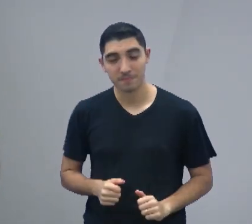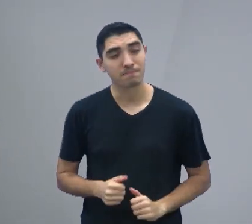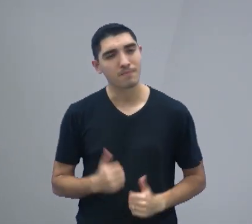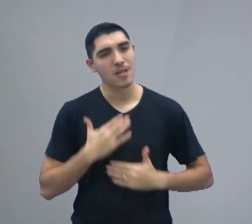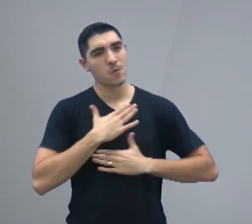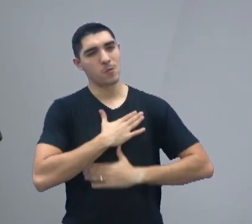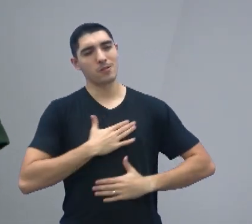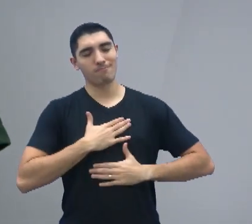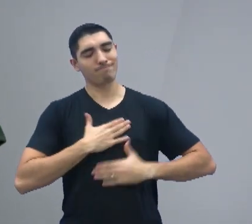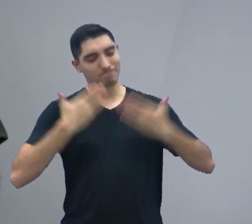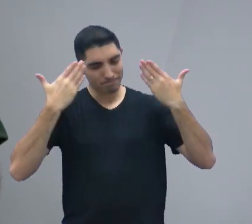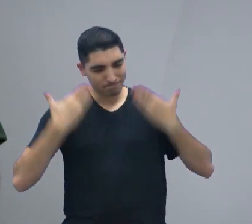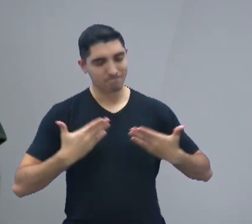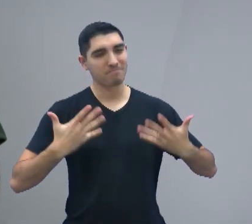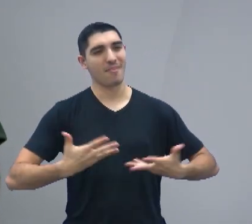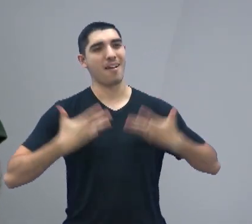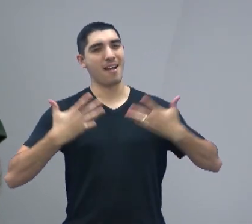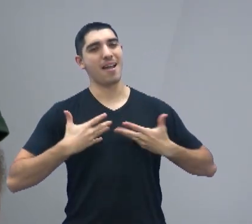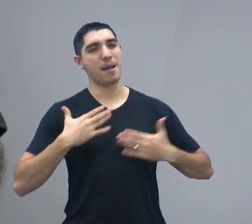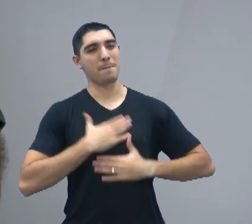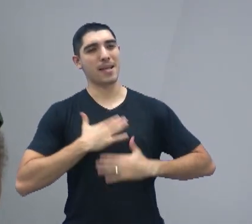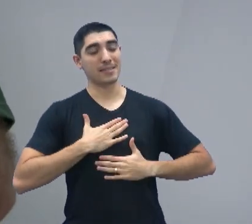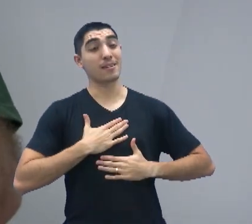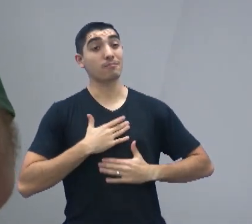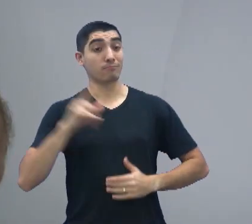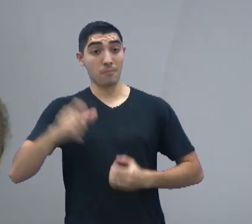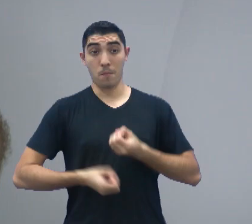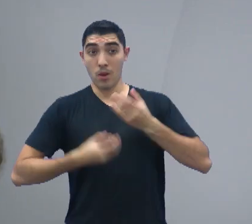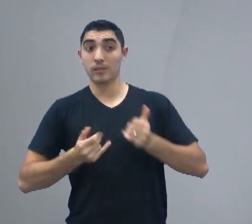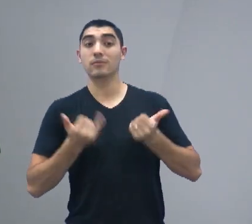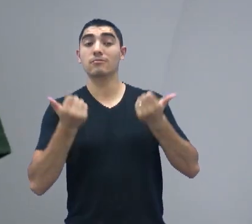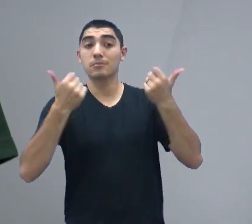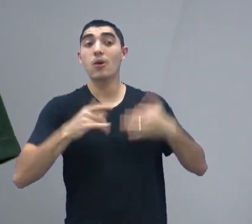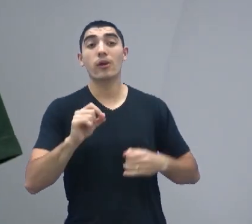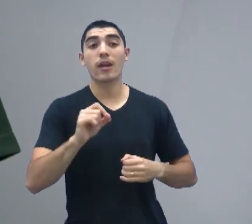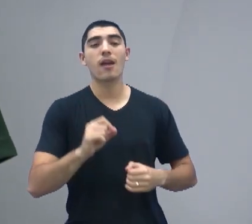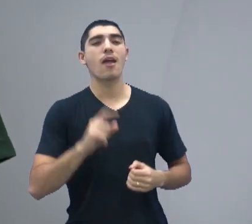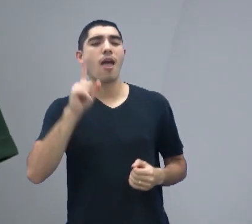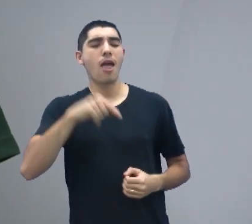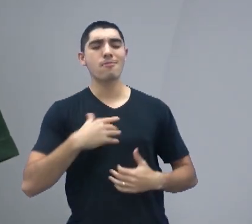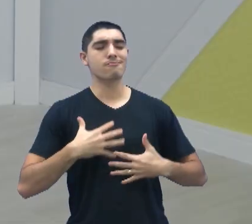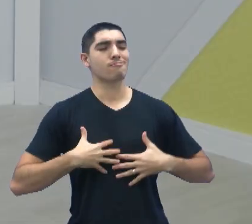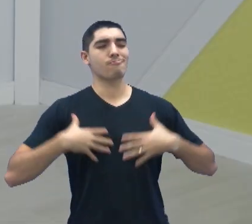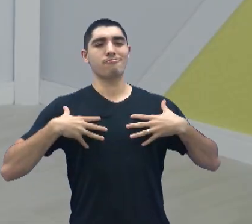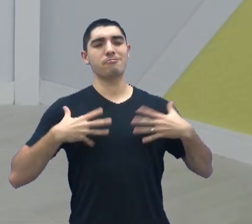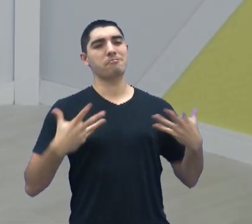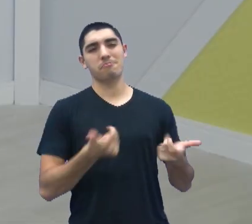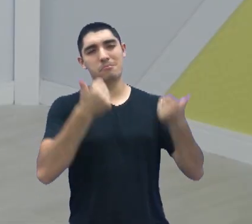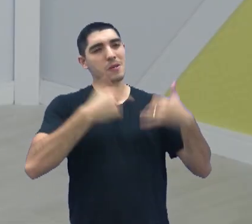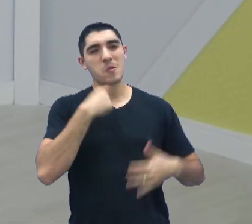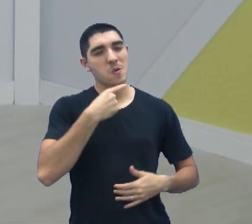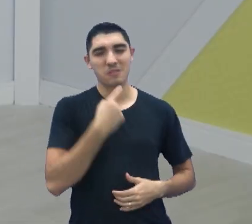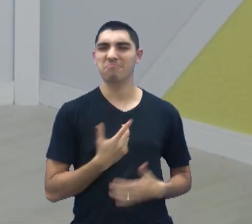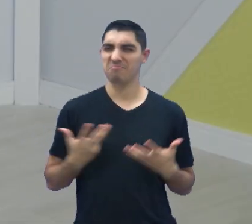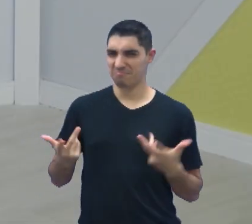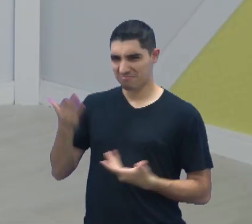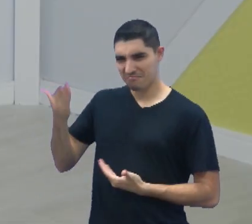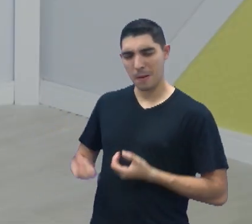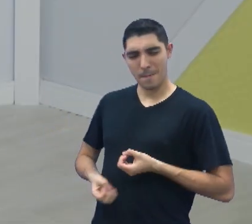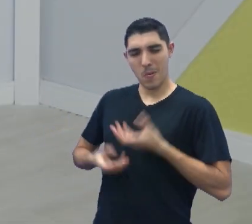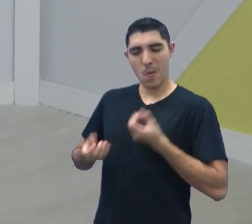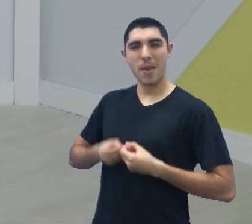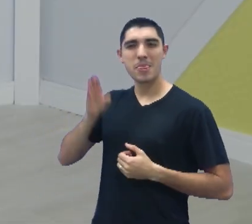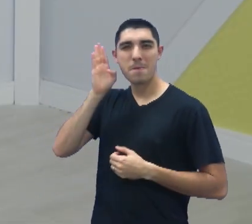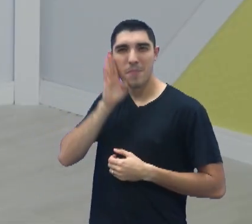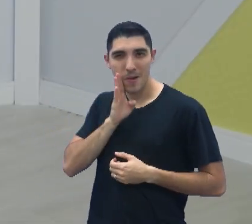foi todo meu. Como diria o poeta, uma honra imensurável, né? Sexta-feira estou de volta. Que beleza, esse é o nosso poeta, Paulito, que